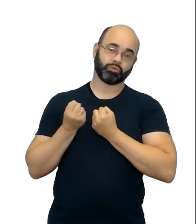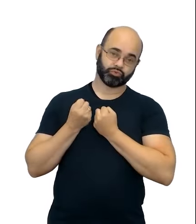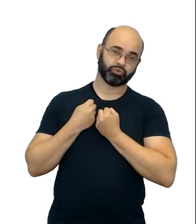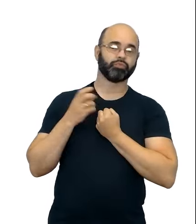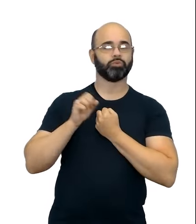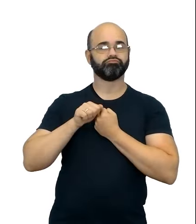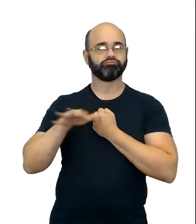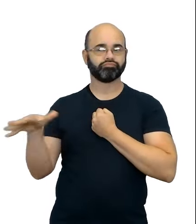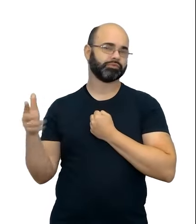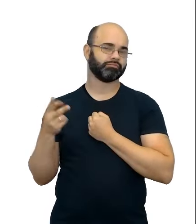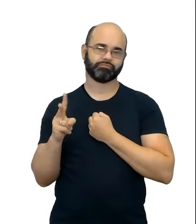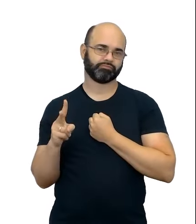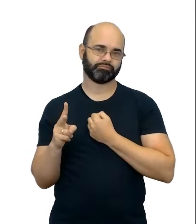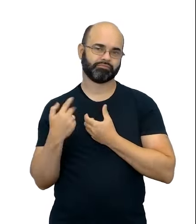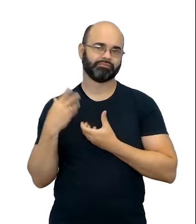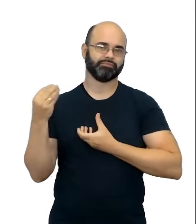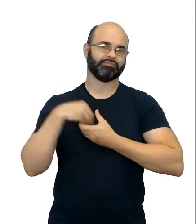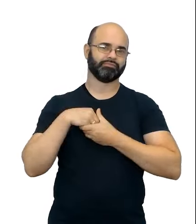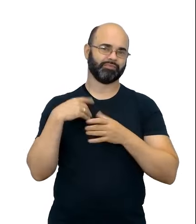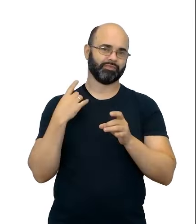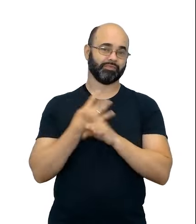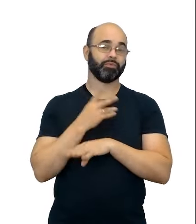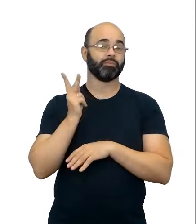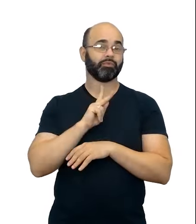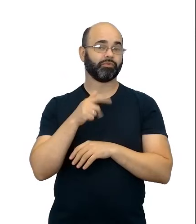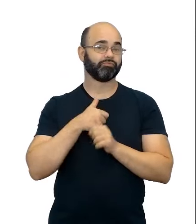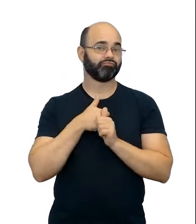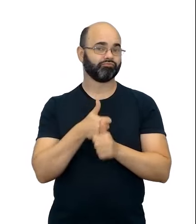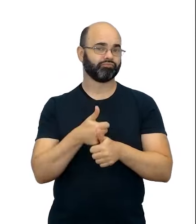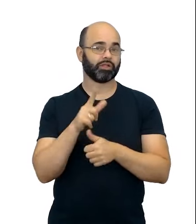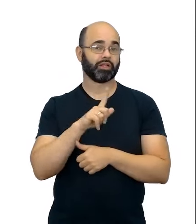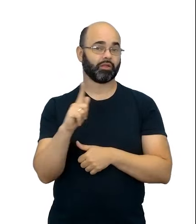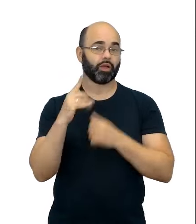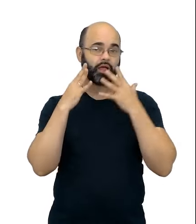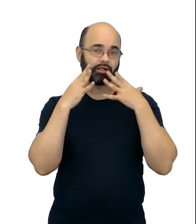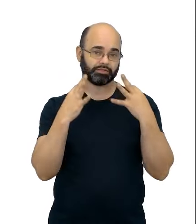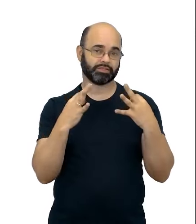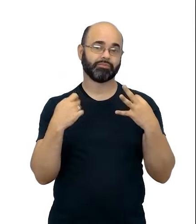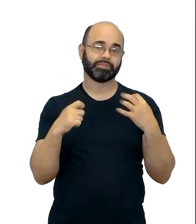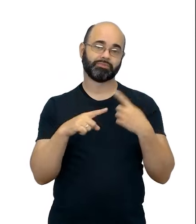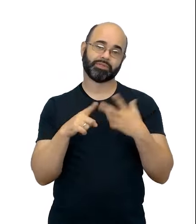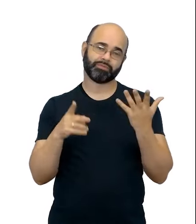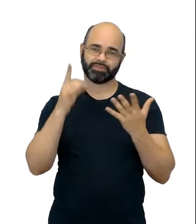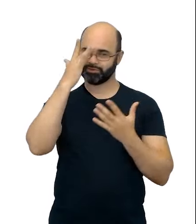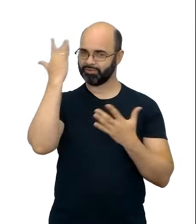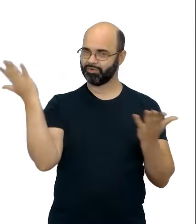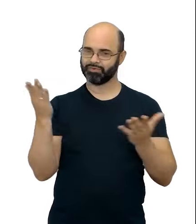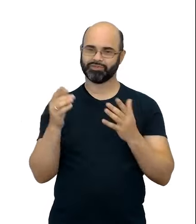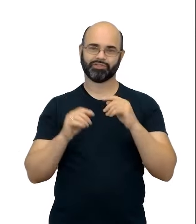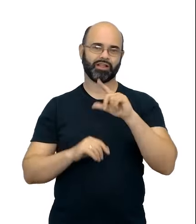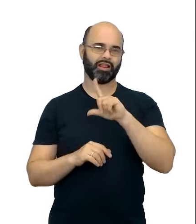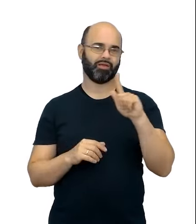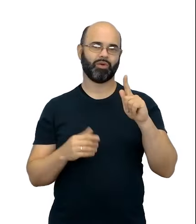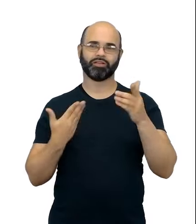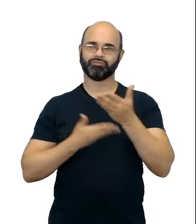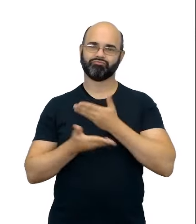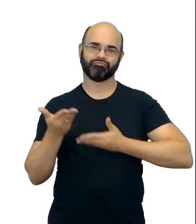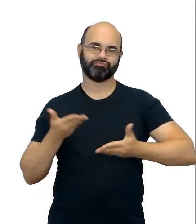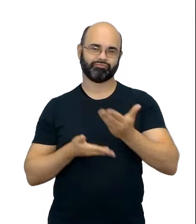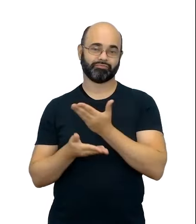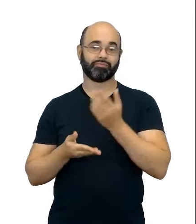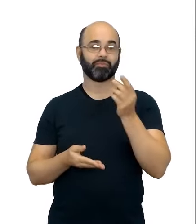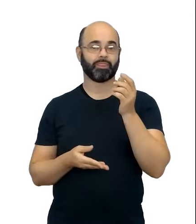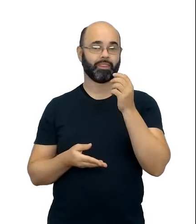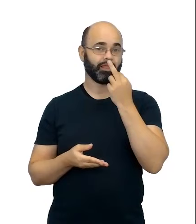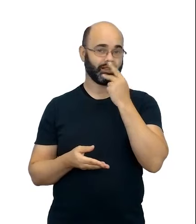que o professor caminhe junto, porque isso é linguagem, é uma maneira de se expressar do nosso tempo, e o professor